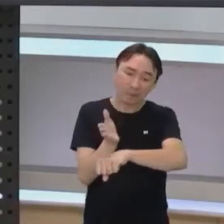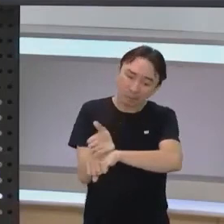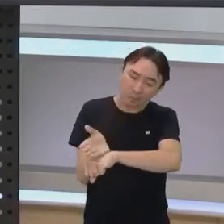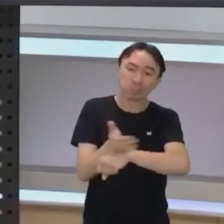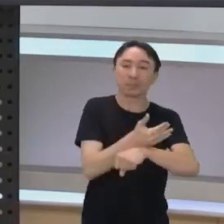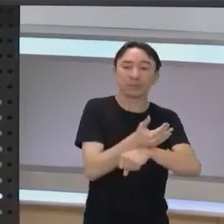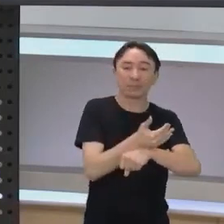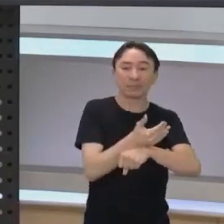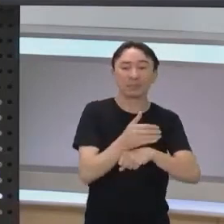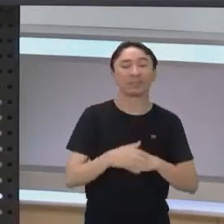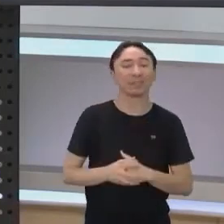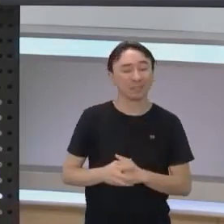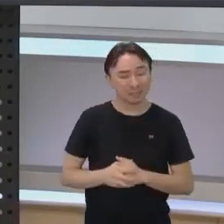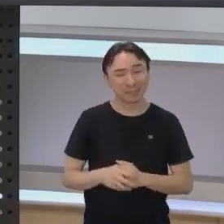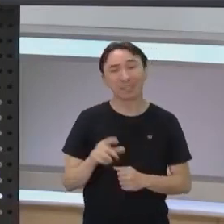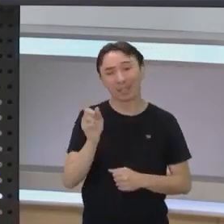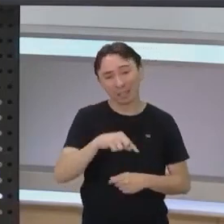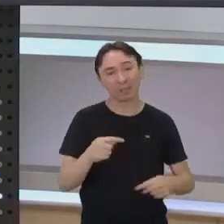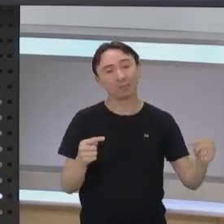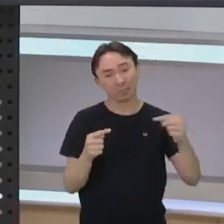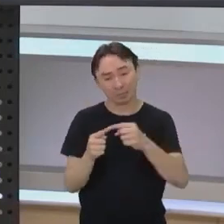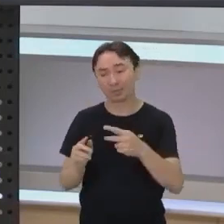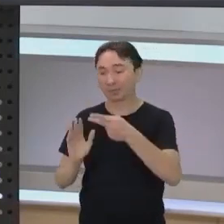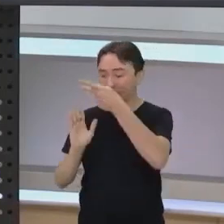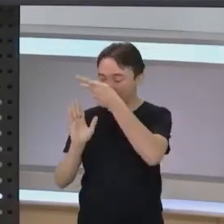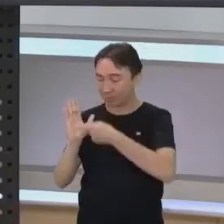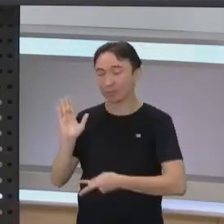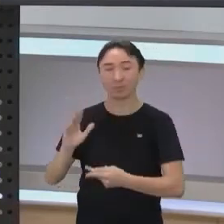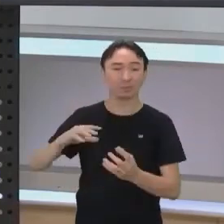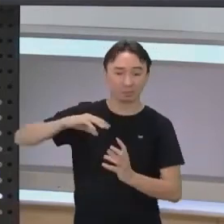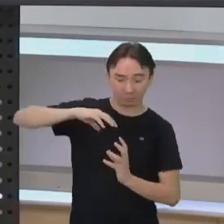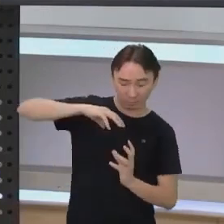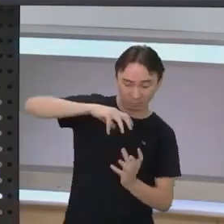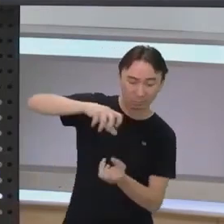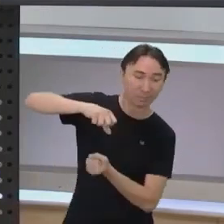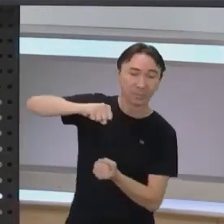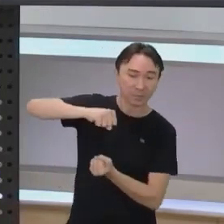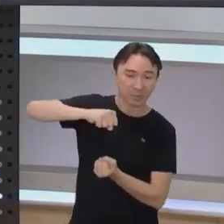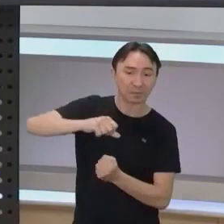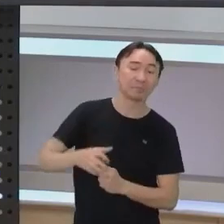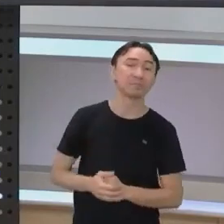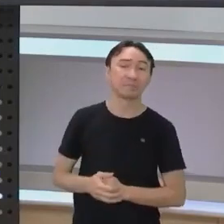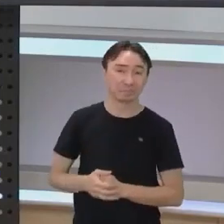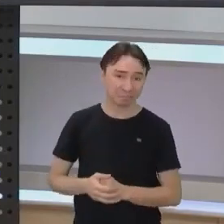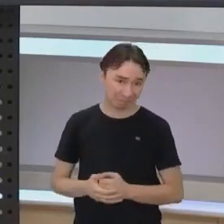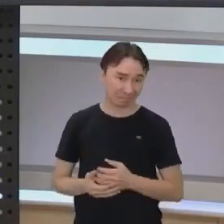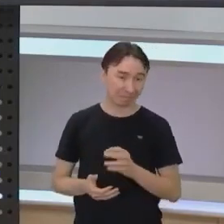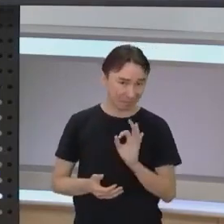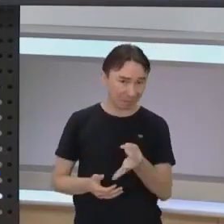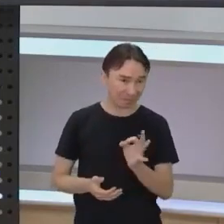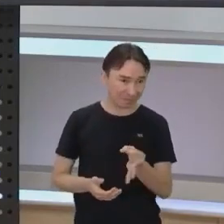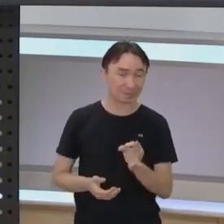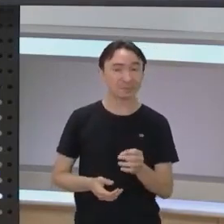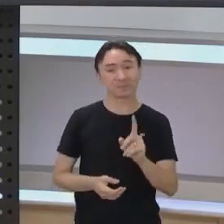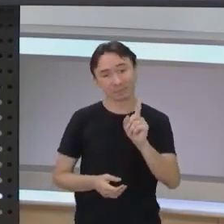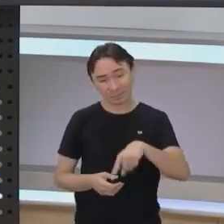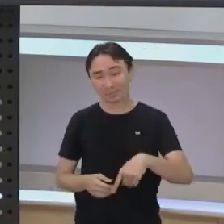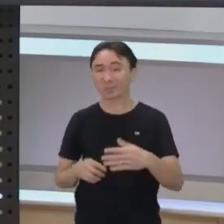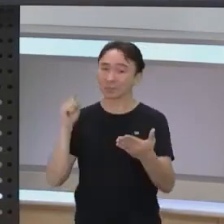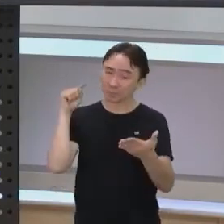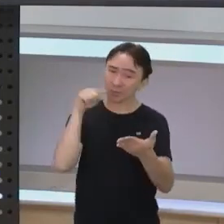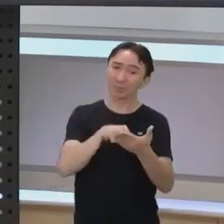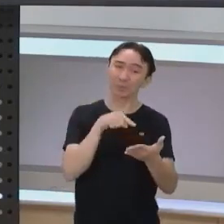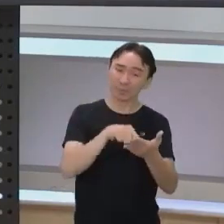acho que condiz justamente com um projeto social, sustentável, né? O objetivo é sempre esse, né? Diminuir